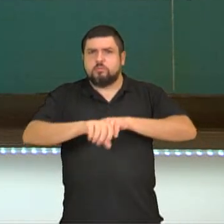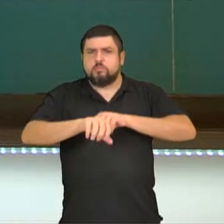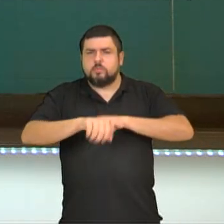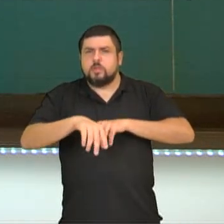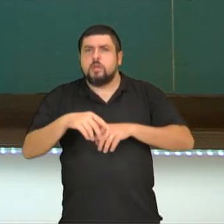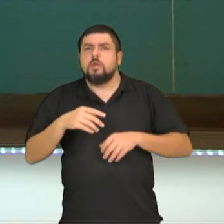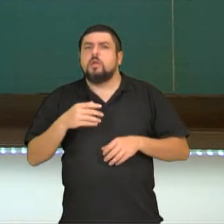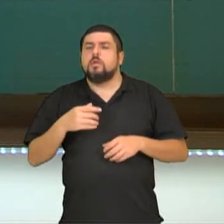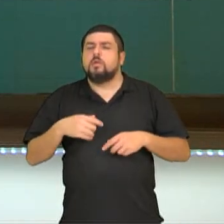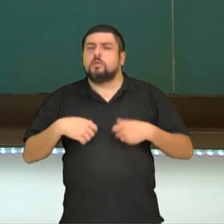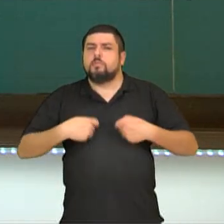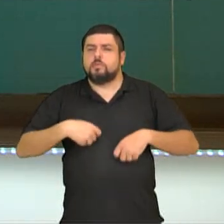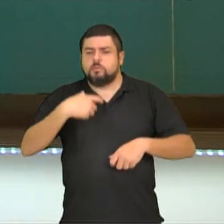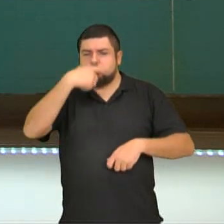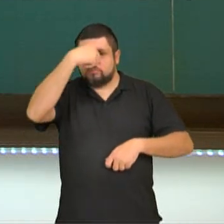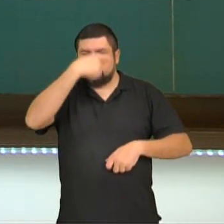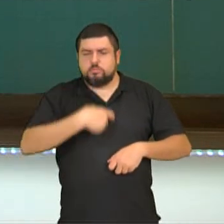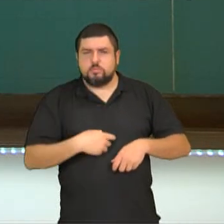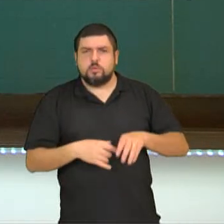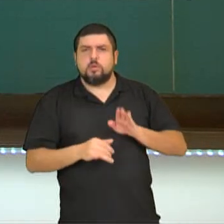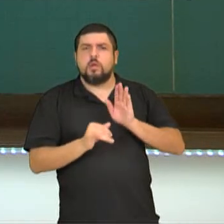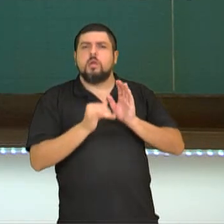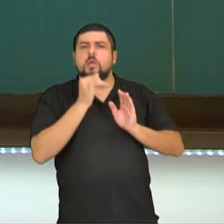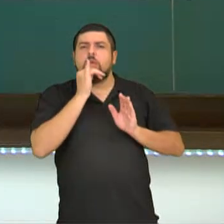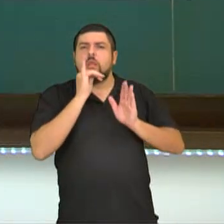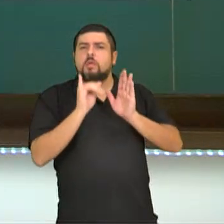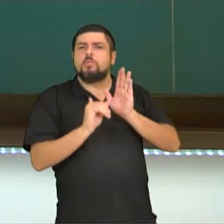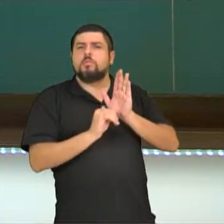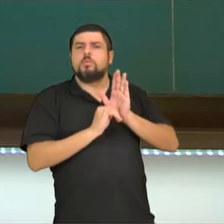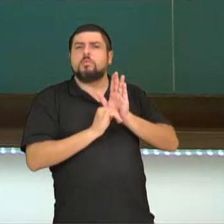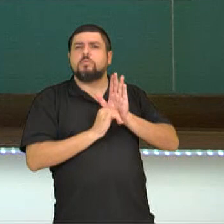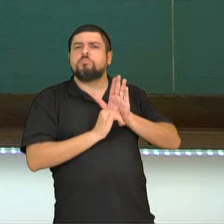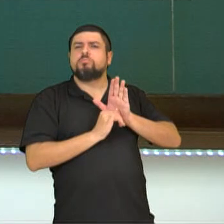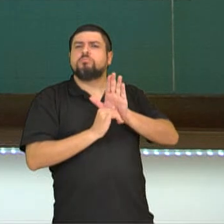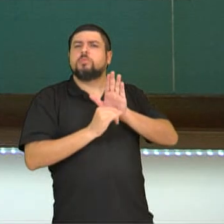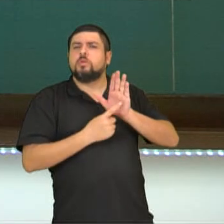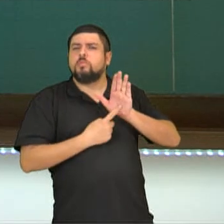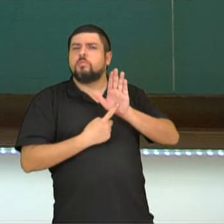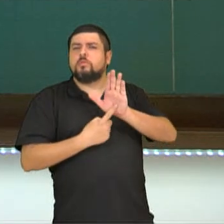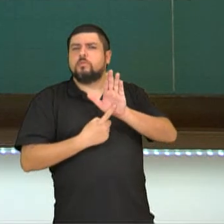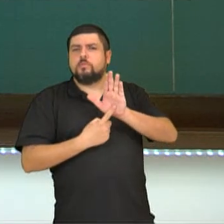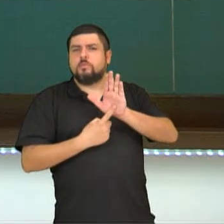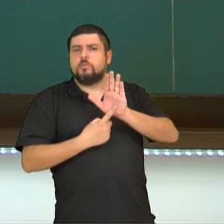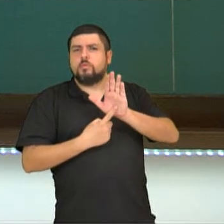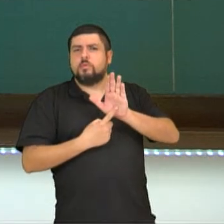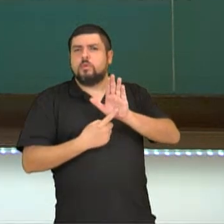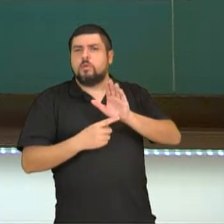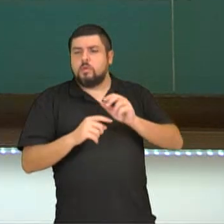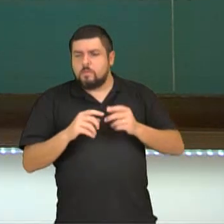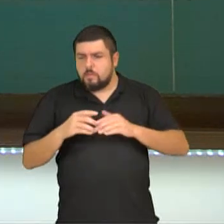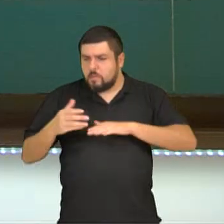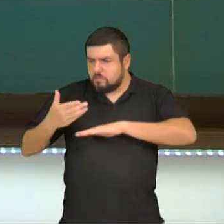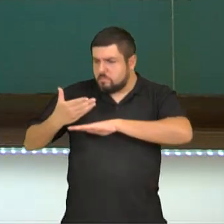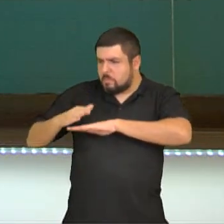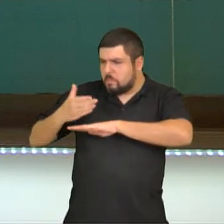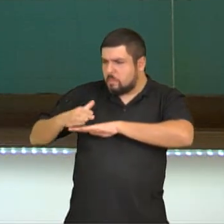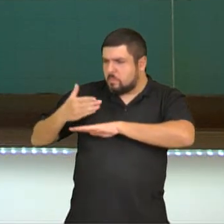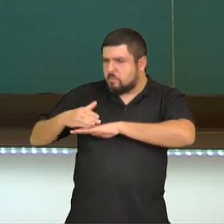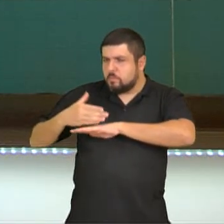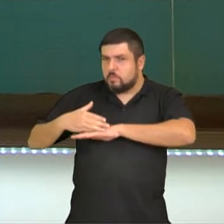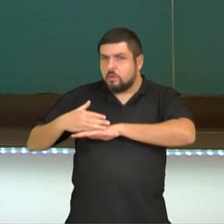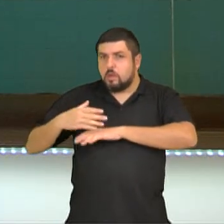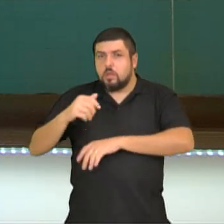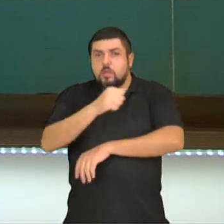tenham respeito um pelos outros. Não vejam a luta como uma briga, uma forma de violência. Tanto que se acontece uma briga, por